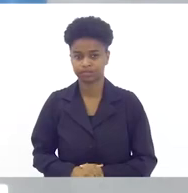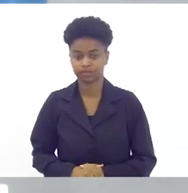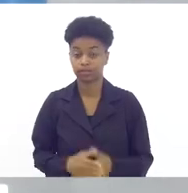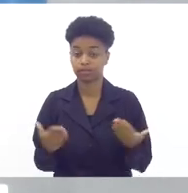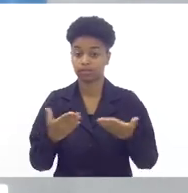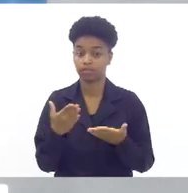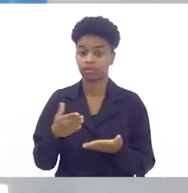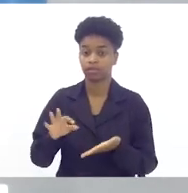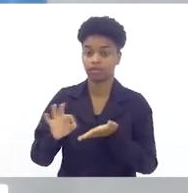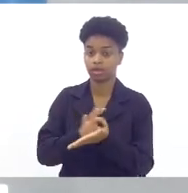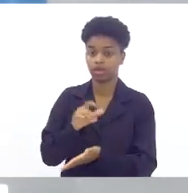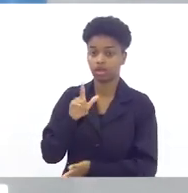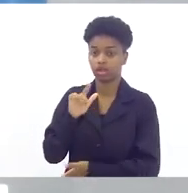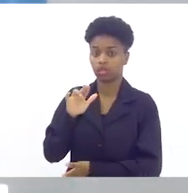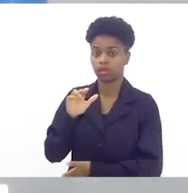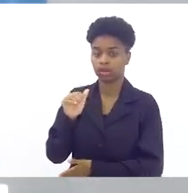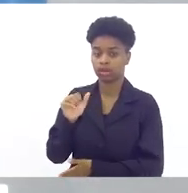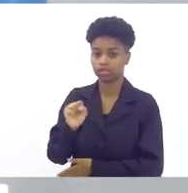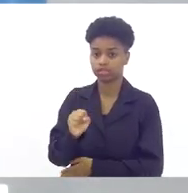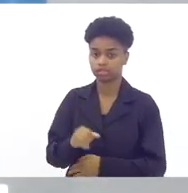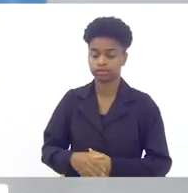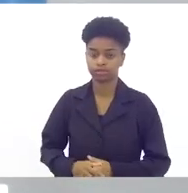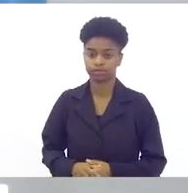próxima a falar Lucas Dutra